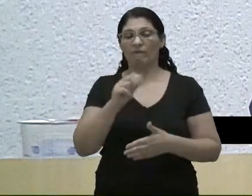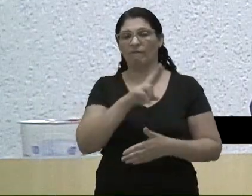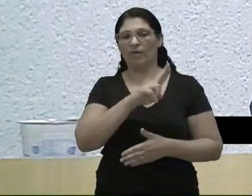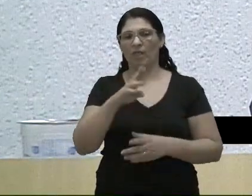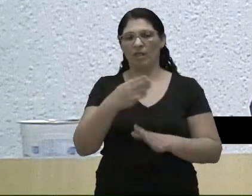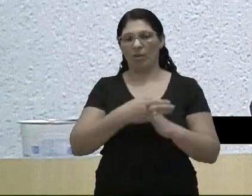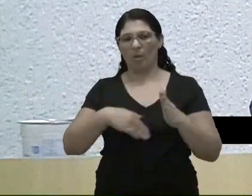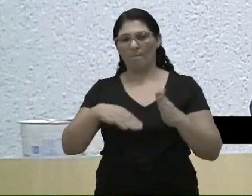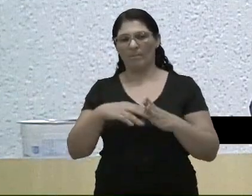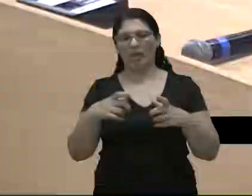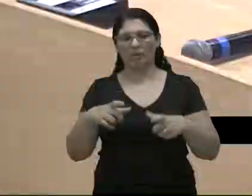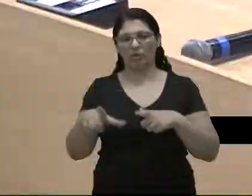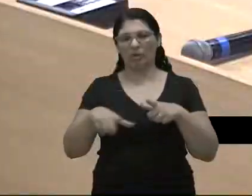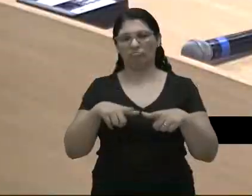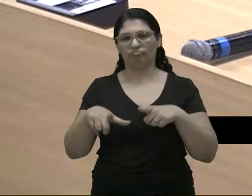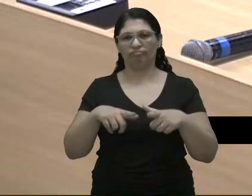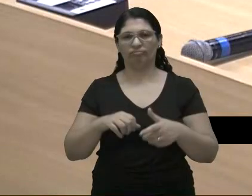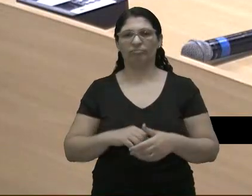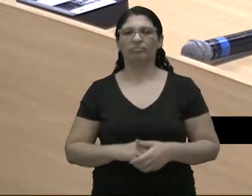de trabalho.